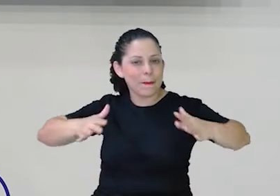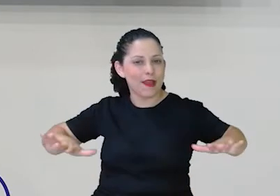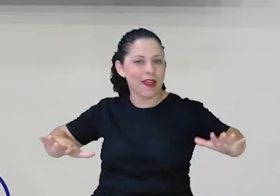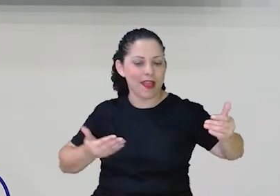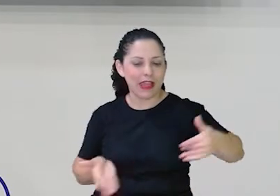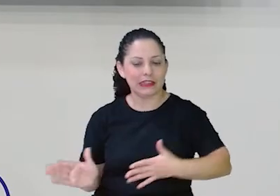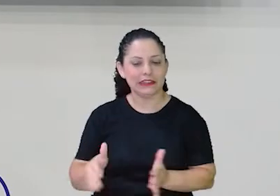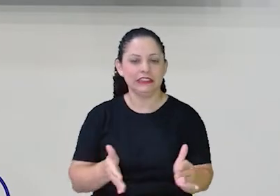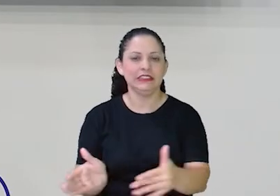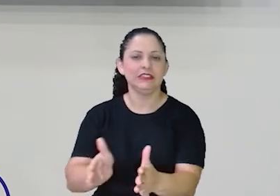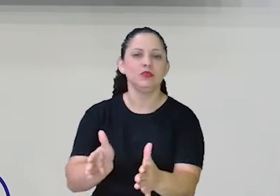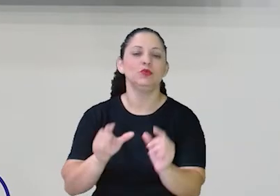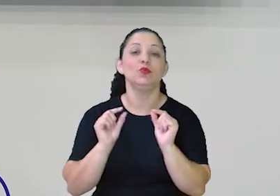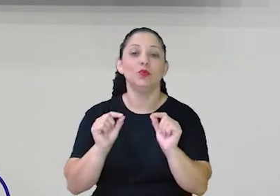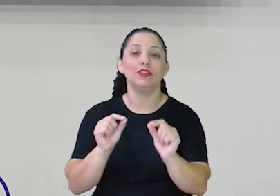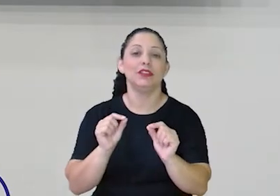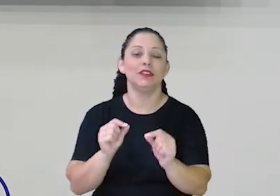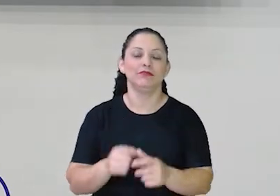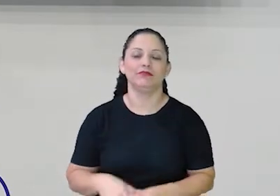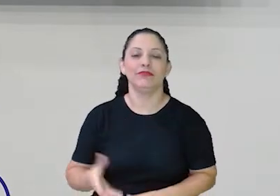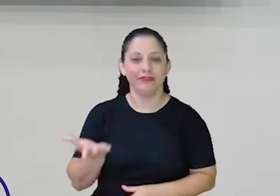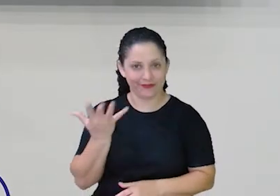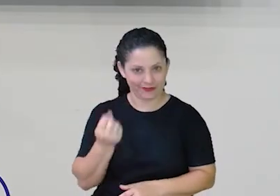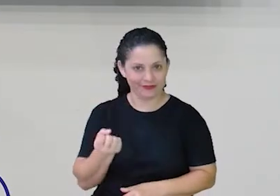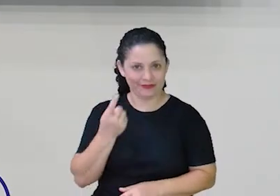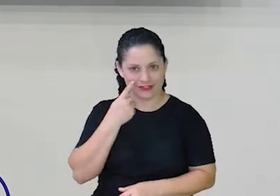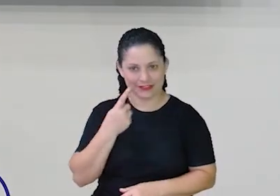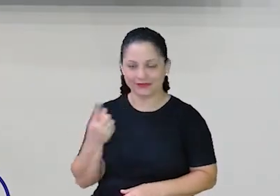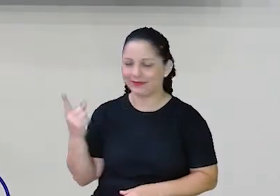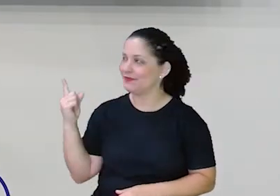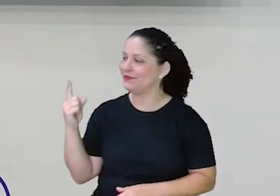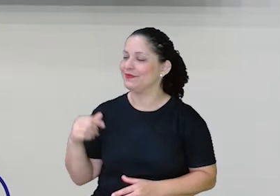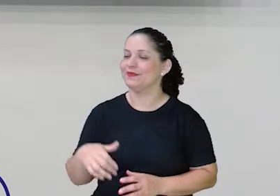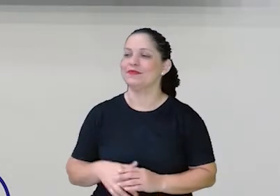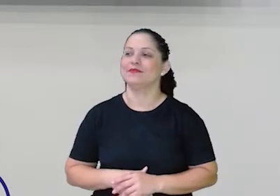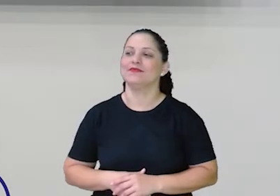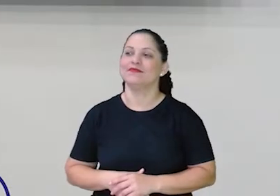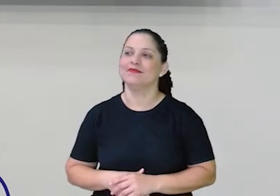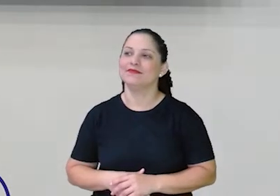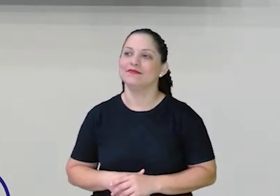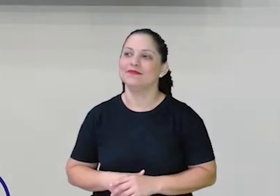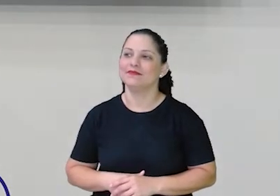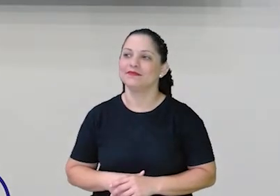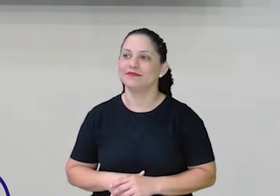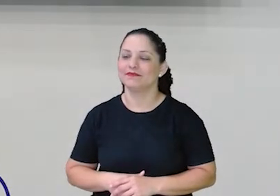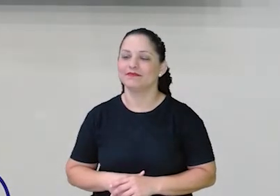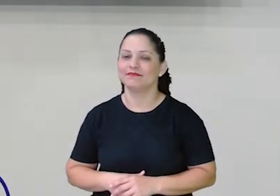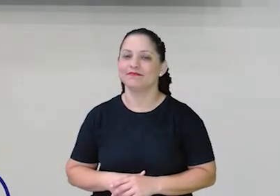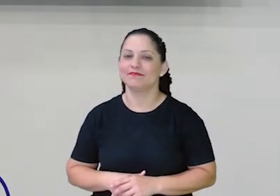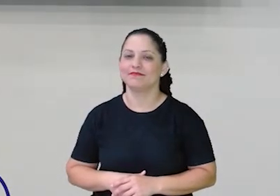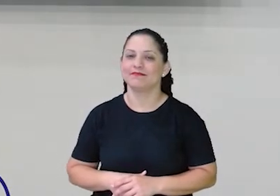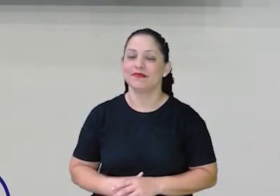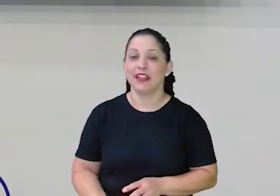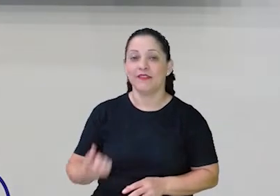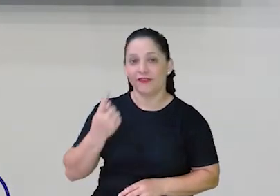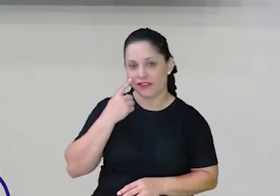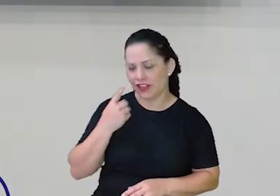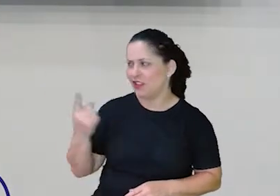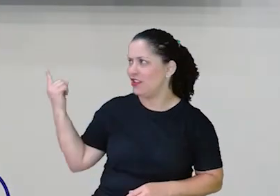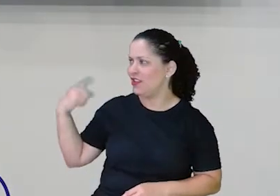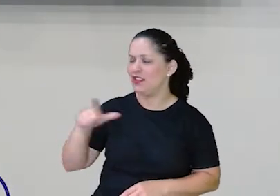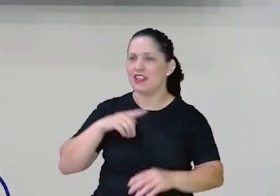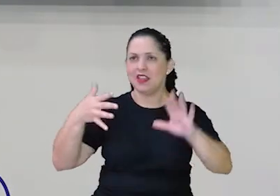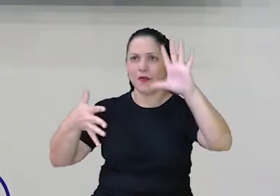tem lagoa? Vamos descobrir, né? O que é que tem aqui, né? Então, vamos passar aqui. A gente está vendo aqui o mapinha da